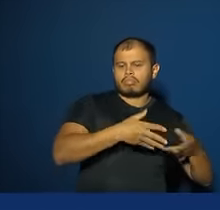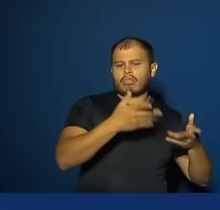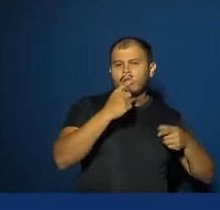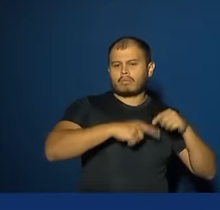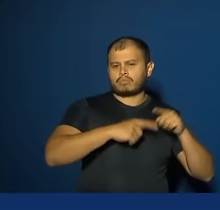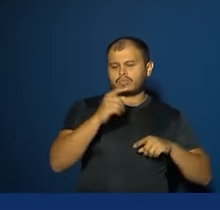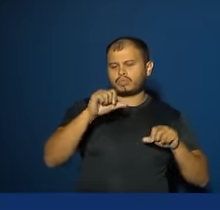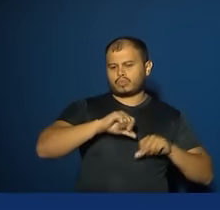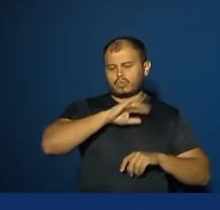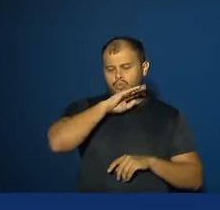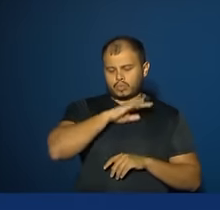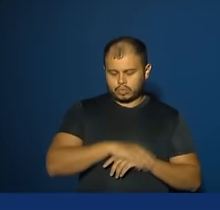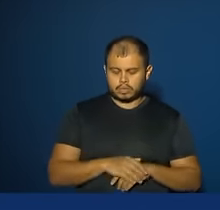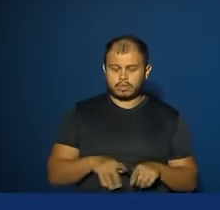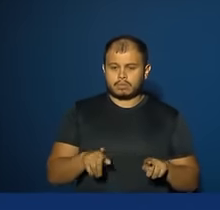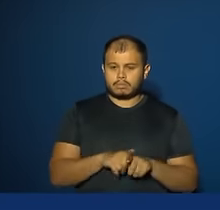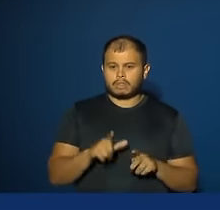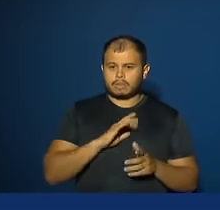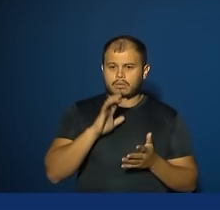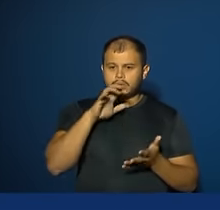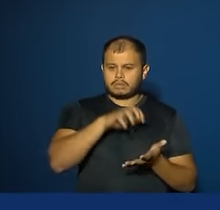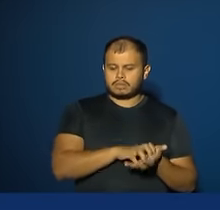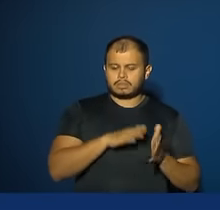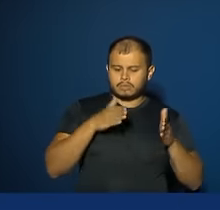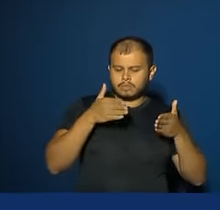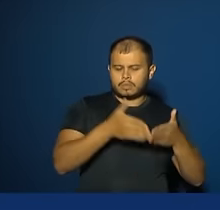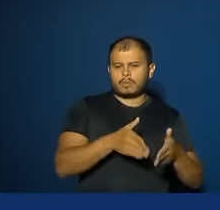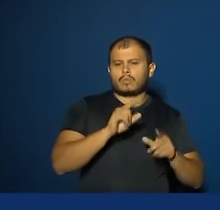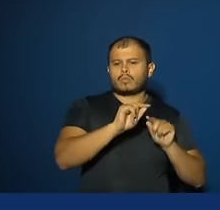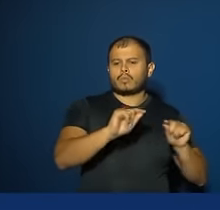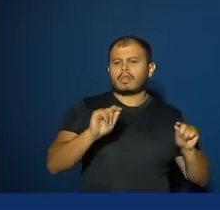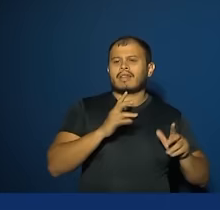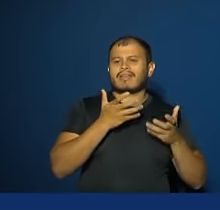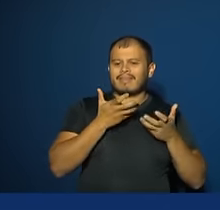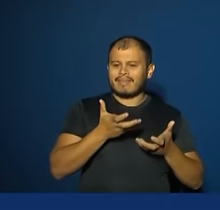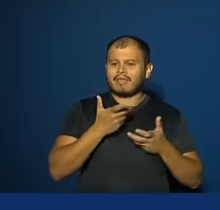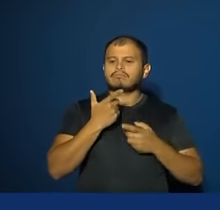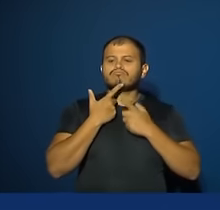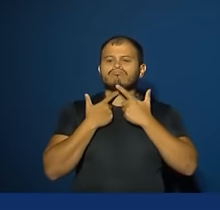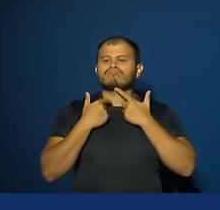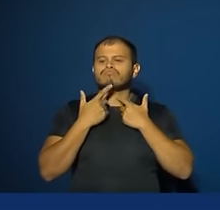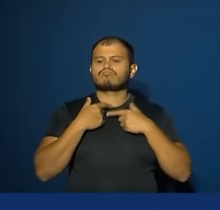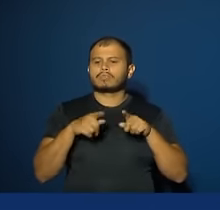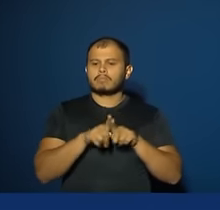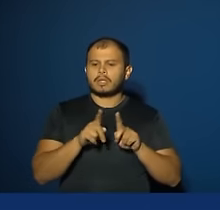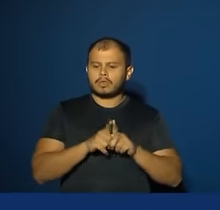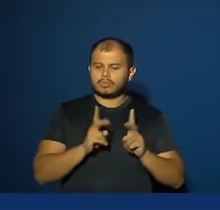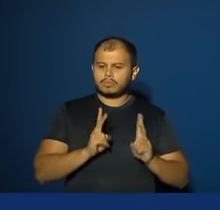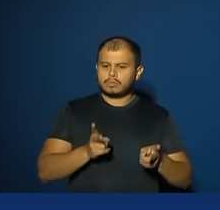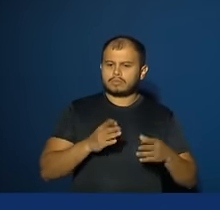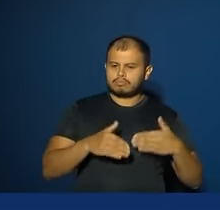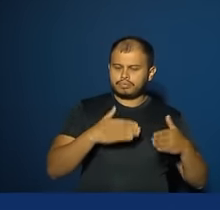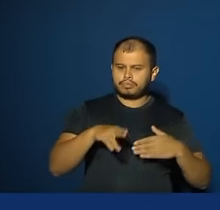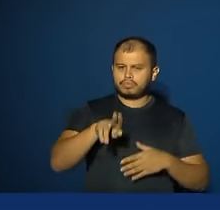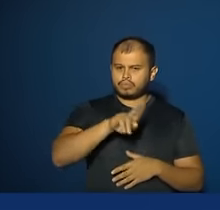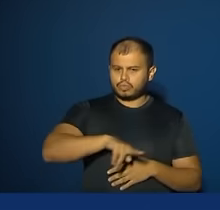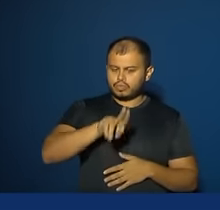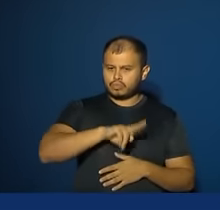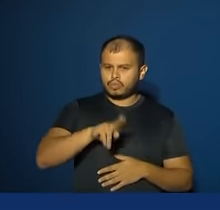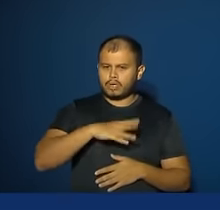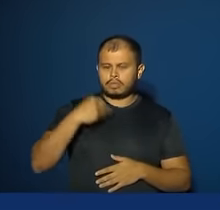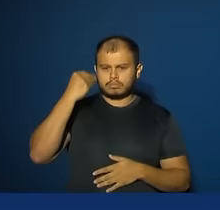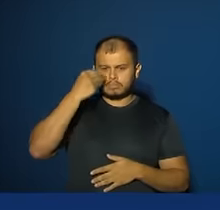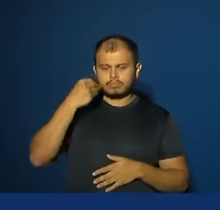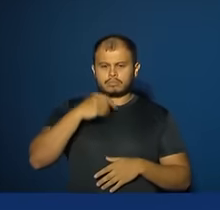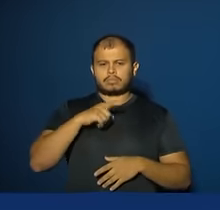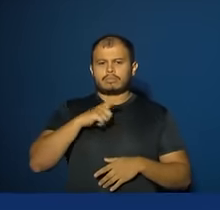E para isso você tem uma centralidade em cima do que o cliente vai desejar, o cliente vai querer, e com isso você aumenta o user experience e aumenta o NPS da